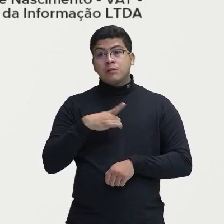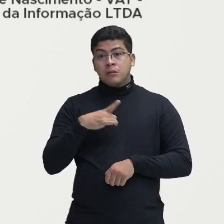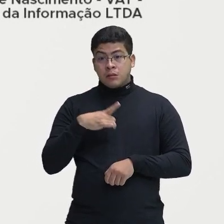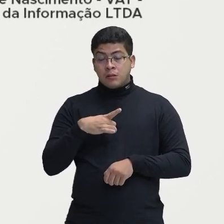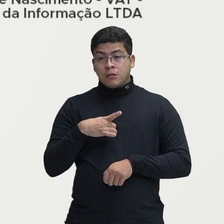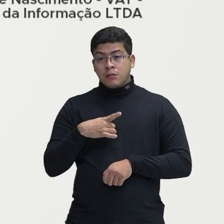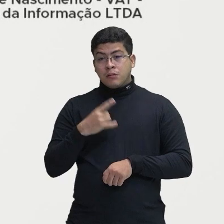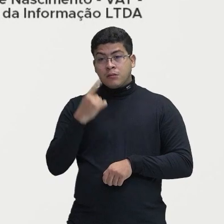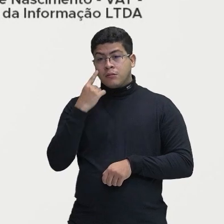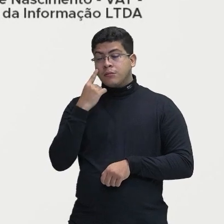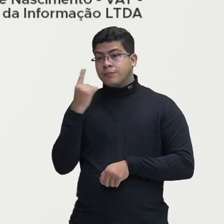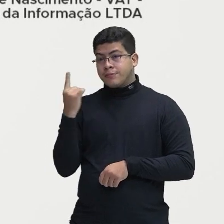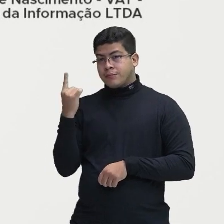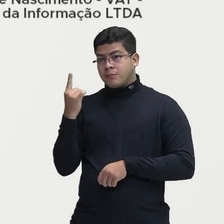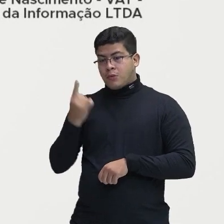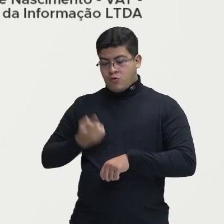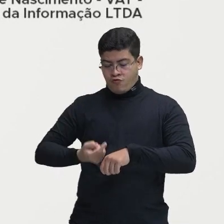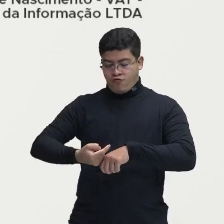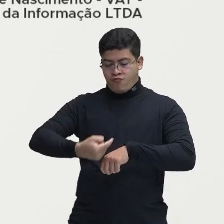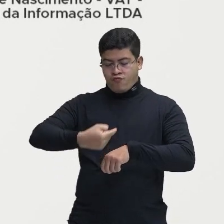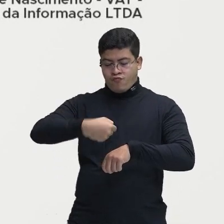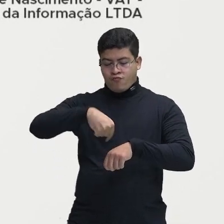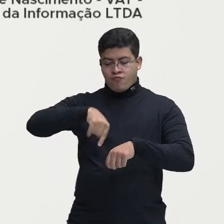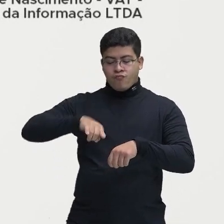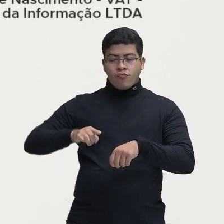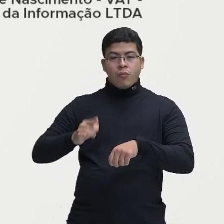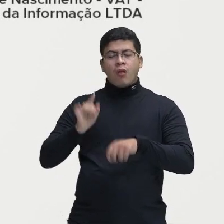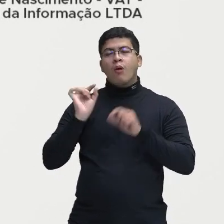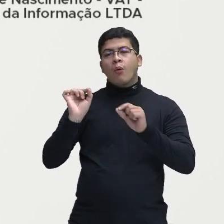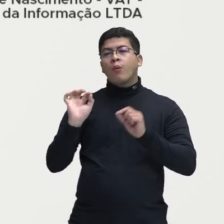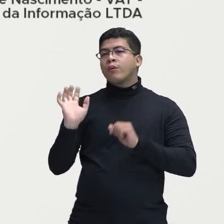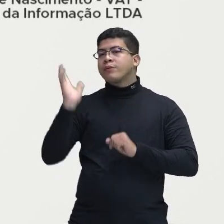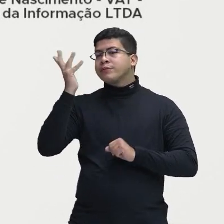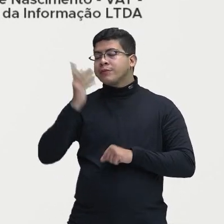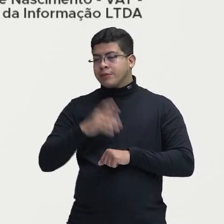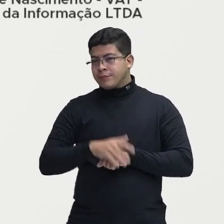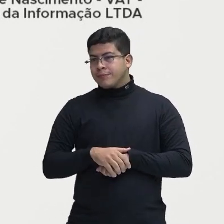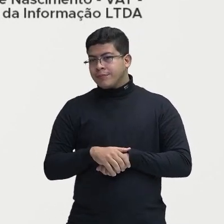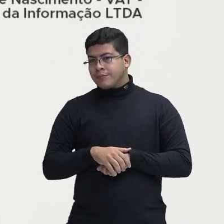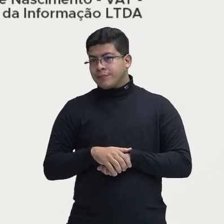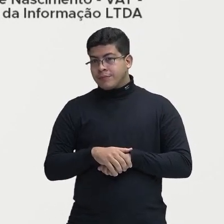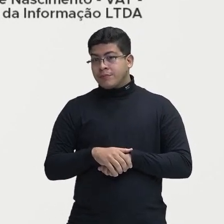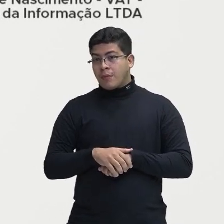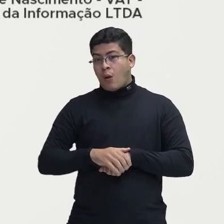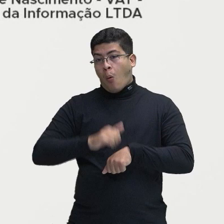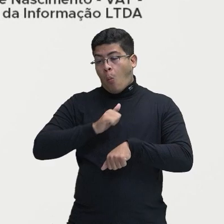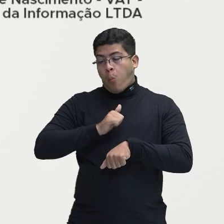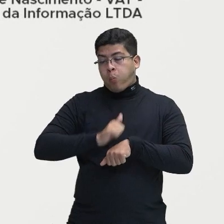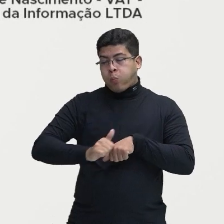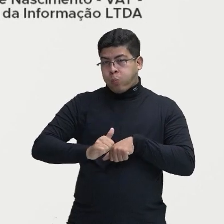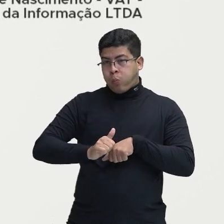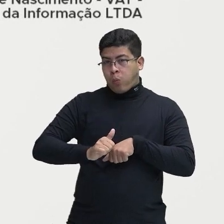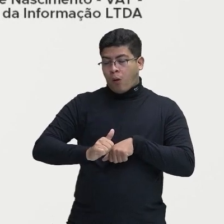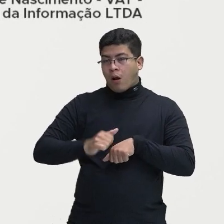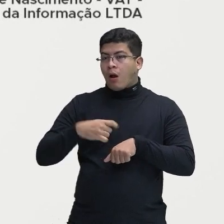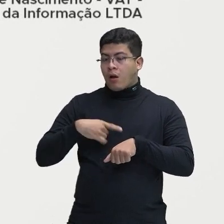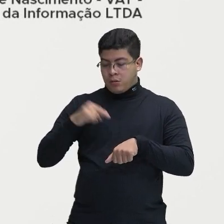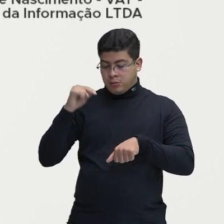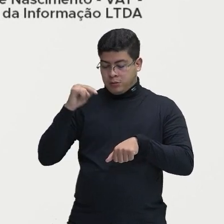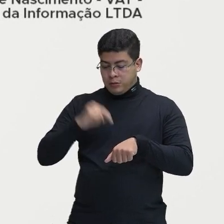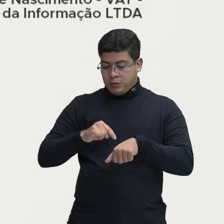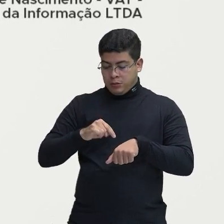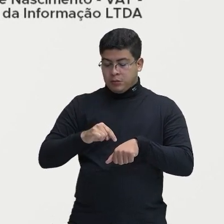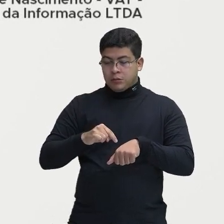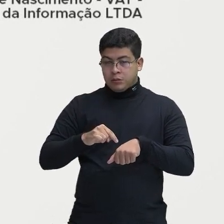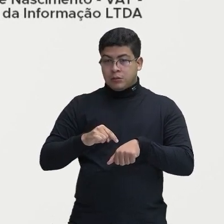organismo do barbeiro. Nesse processo, o que ele faz? Solta aqui as suas fezes, ok?